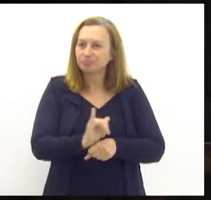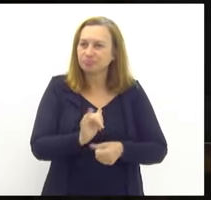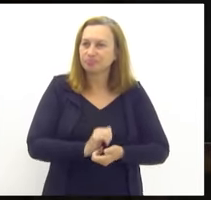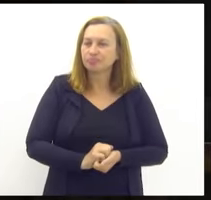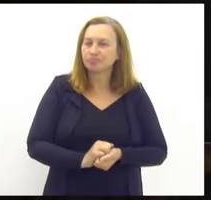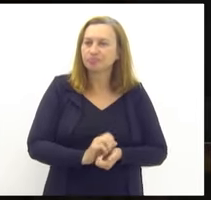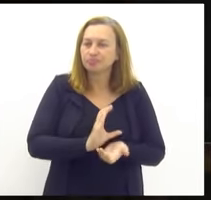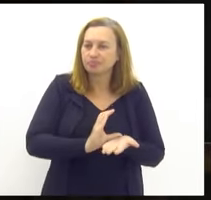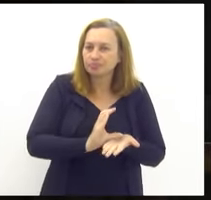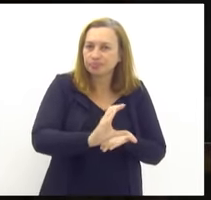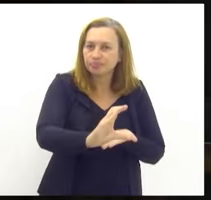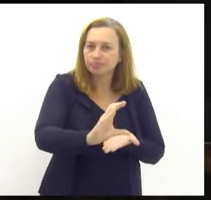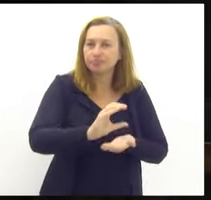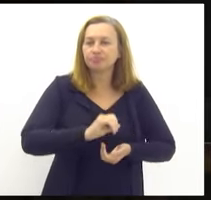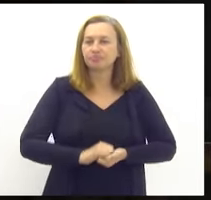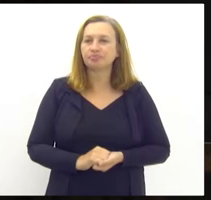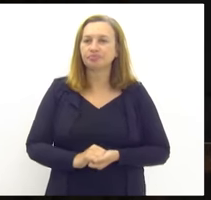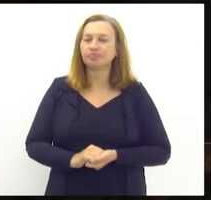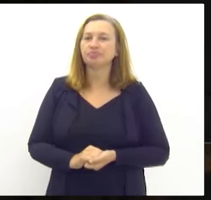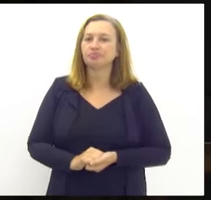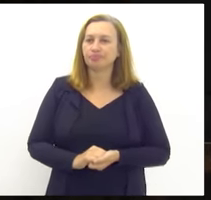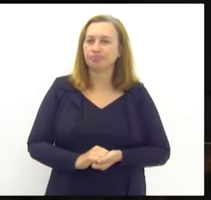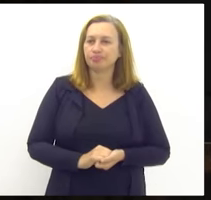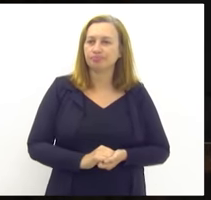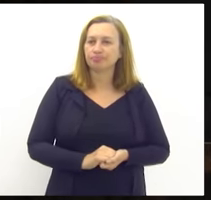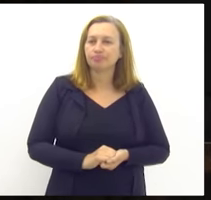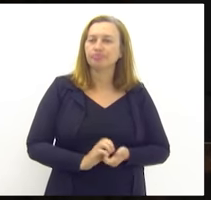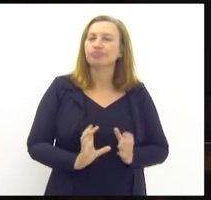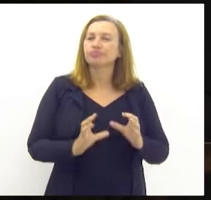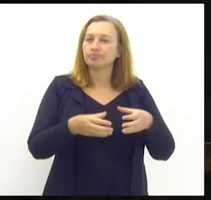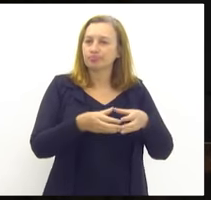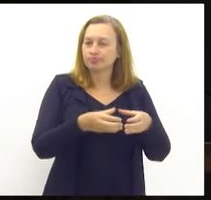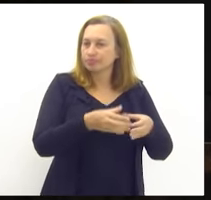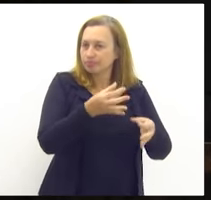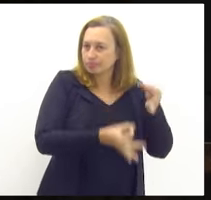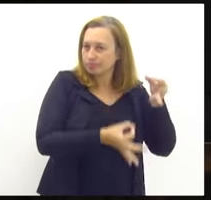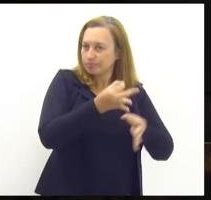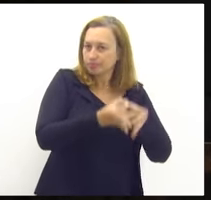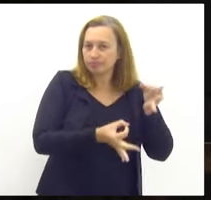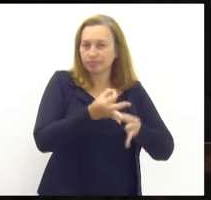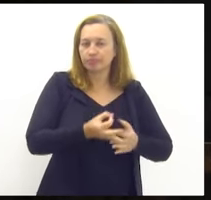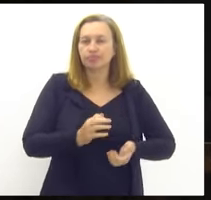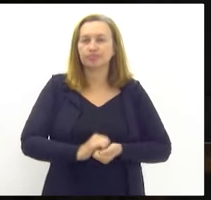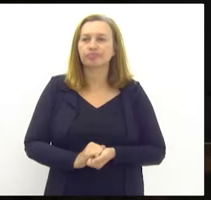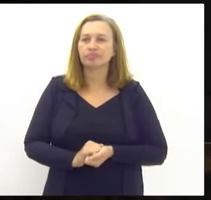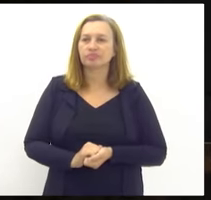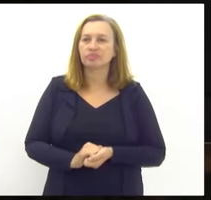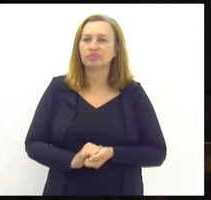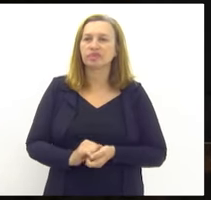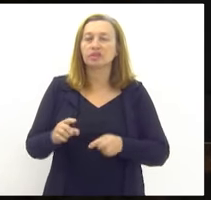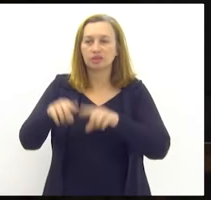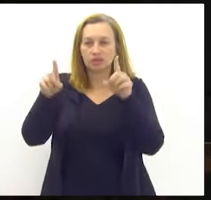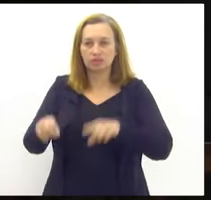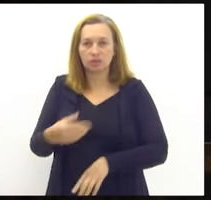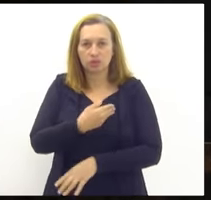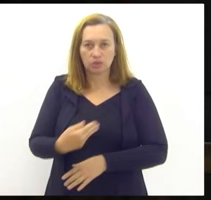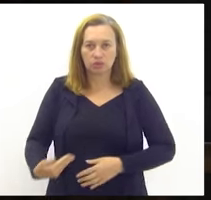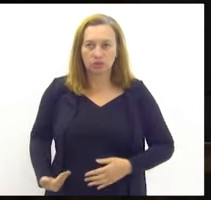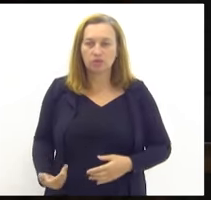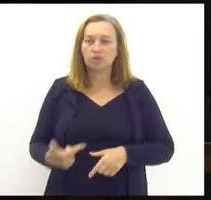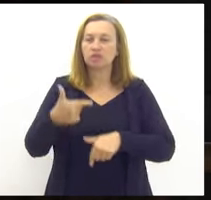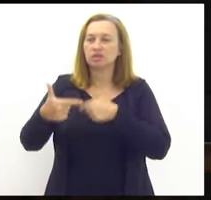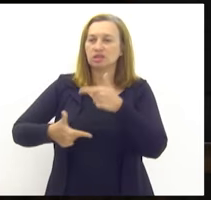de recursos pendendo de pareceres das comissões Constituição e justiça servidores públicos